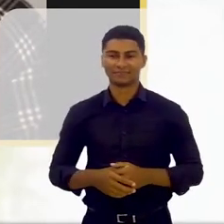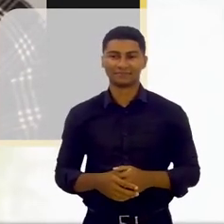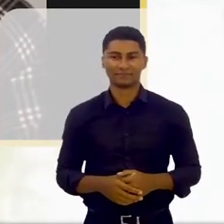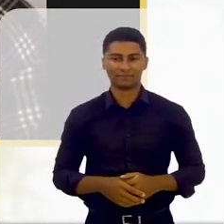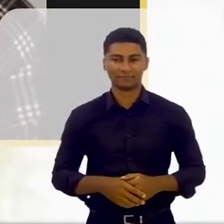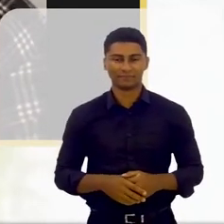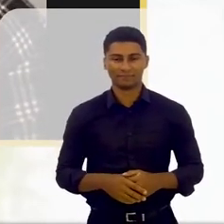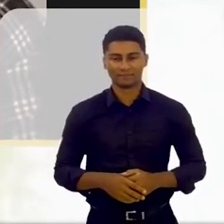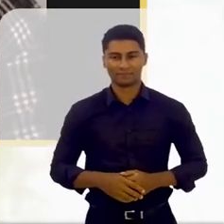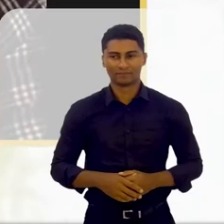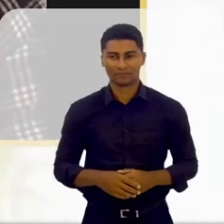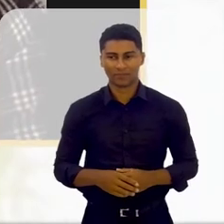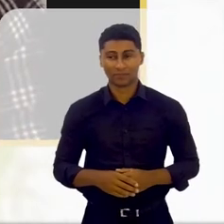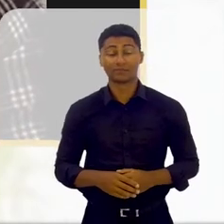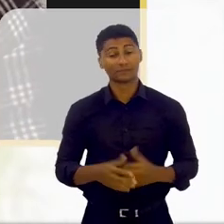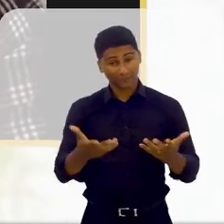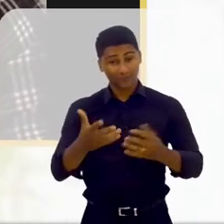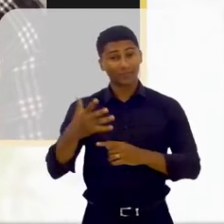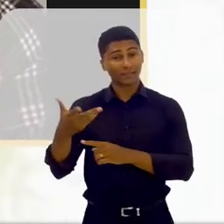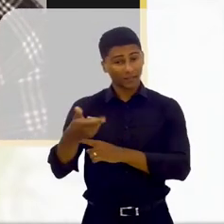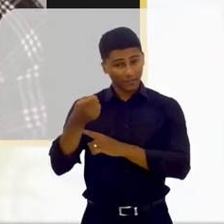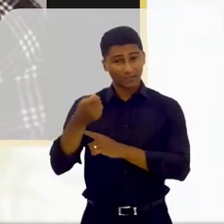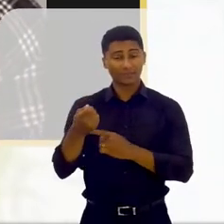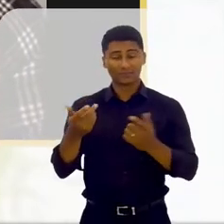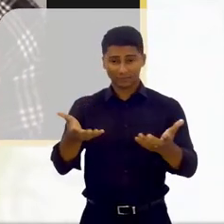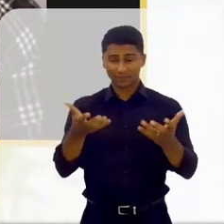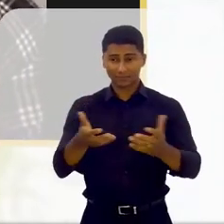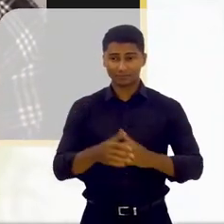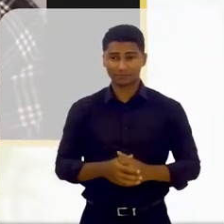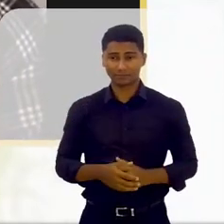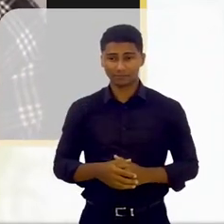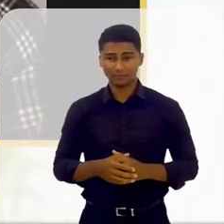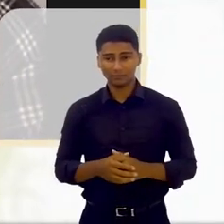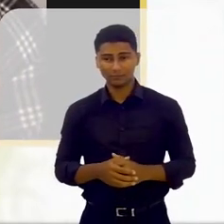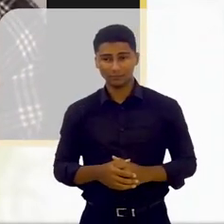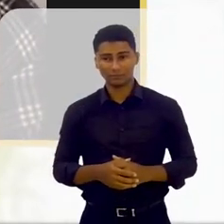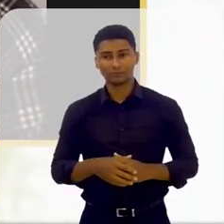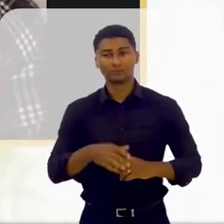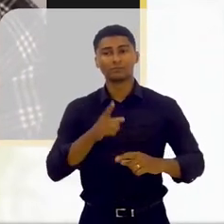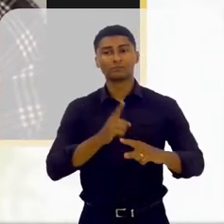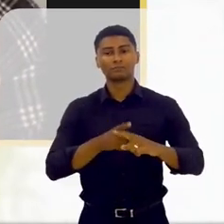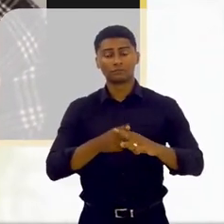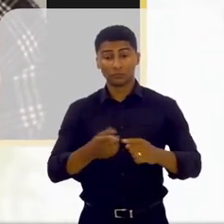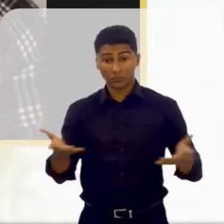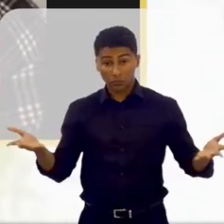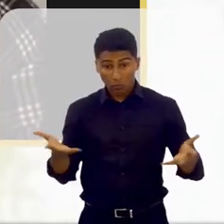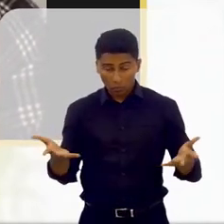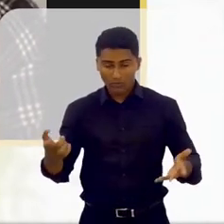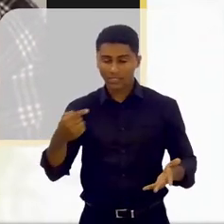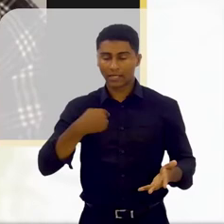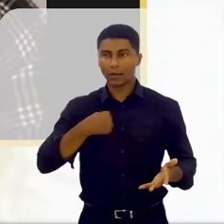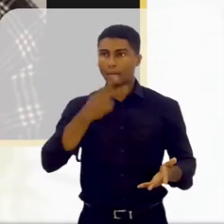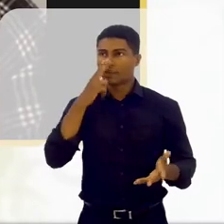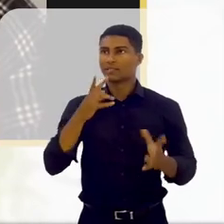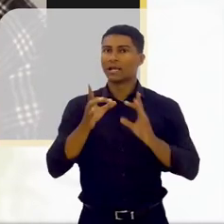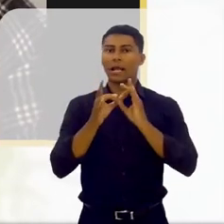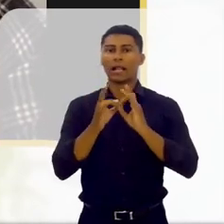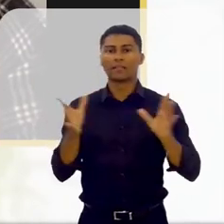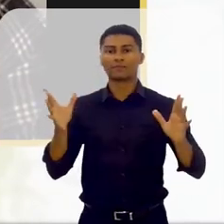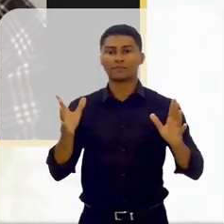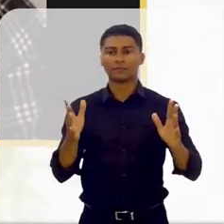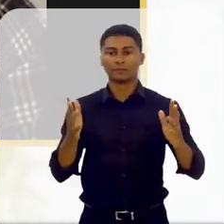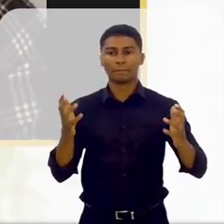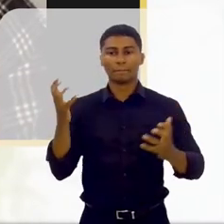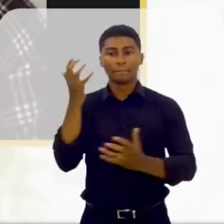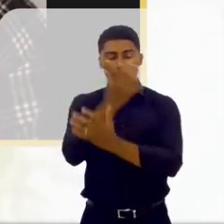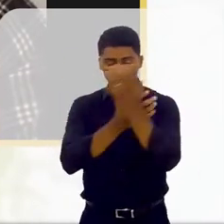Pô, sabe, é É aquela seguir a seguir. vida artística, seguir a independência, porque querendo ou não, eu sou independente hoje, independente assim, pô, eu vivo somente